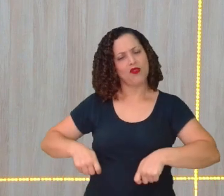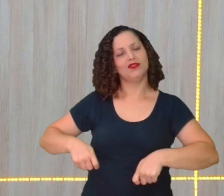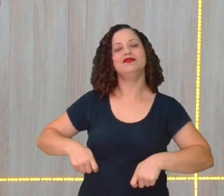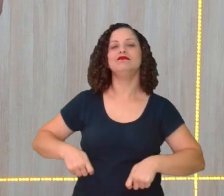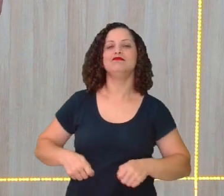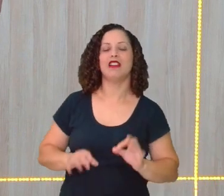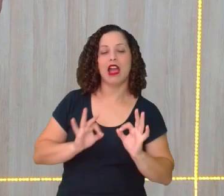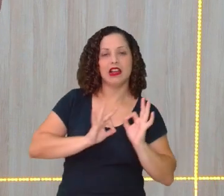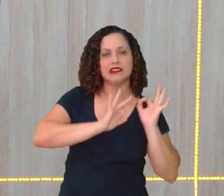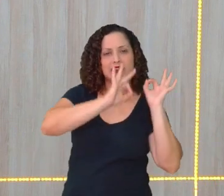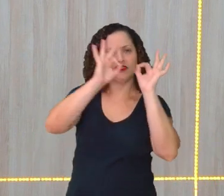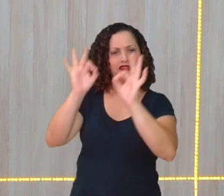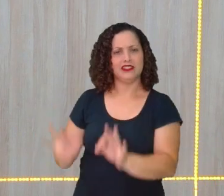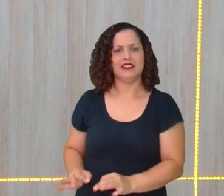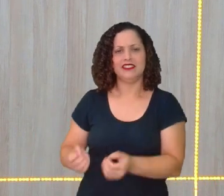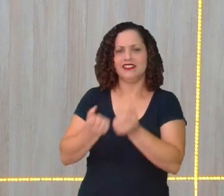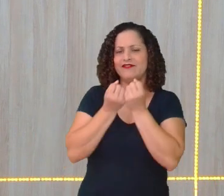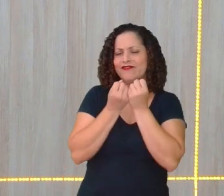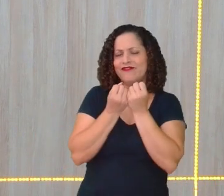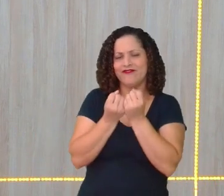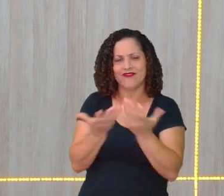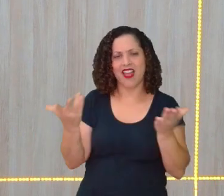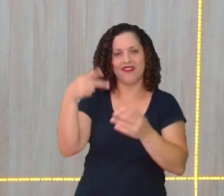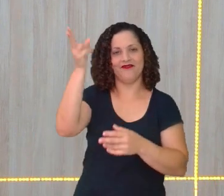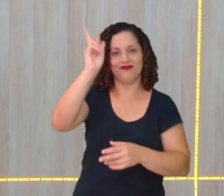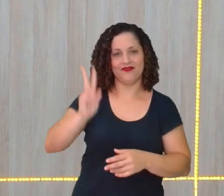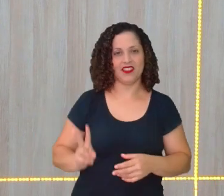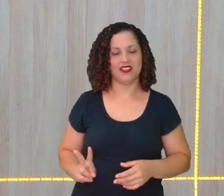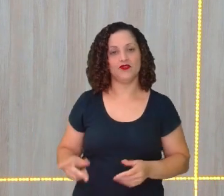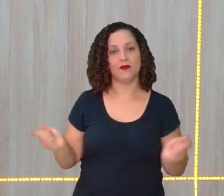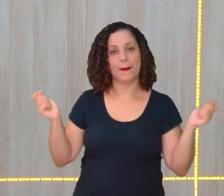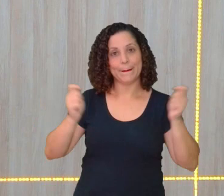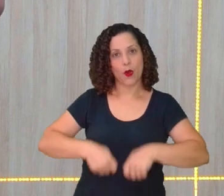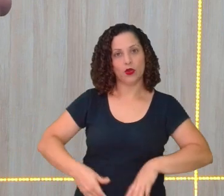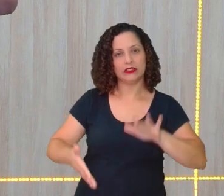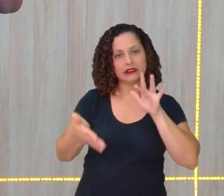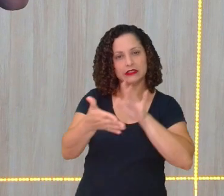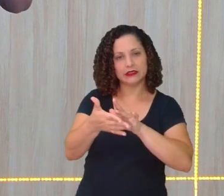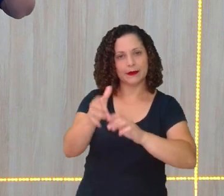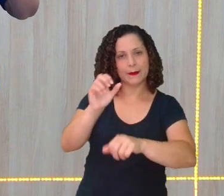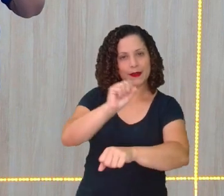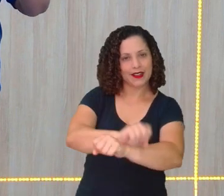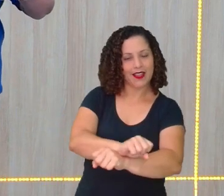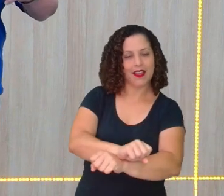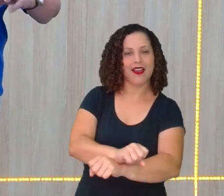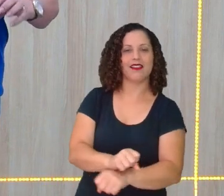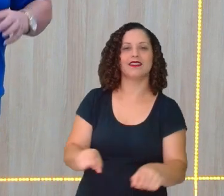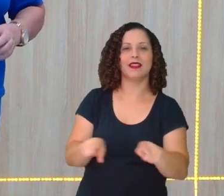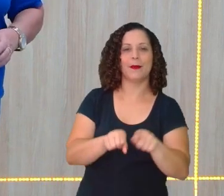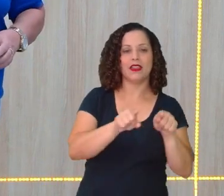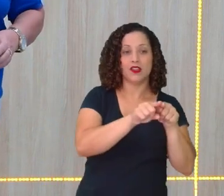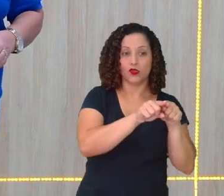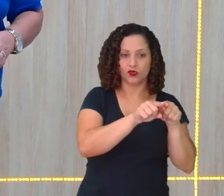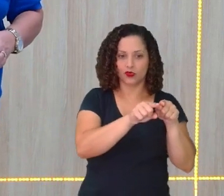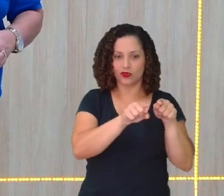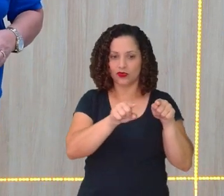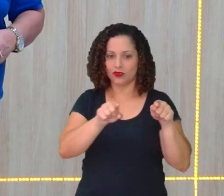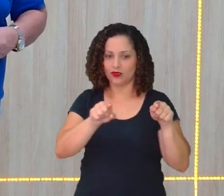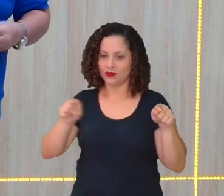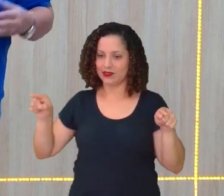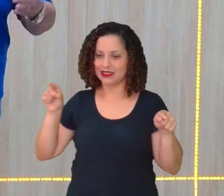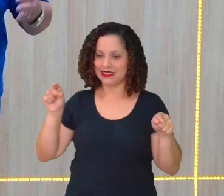ver a nossa aula quando vocês quiserem, podem pausar, podem até ir direto ao ponto que vocês gostariam de